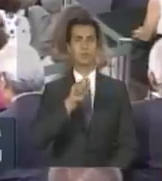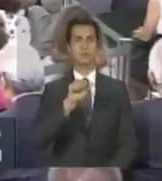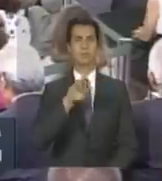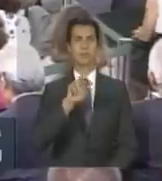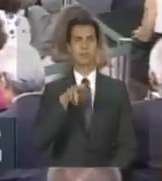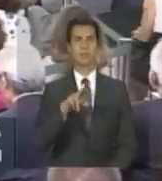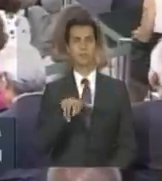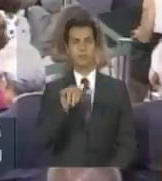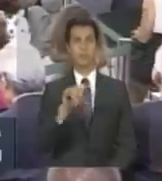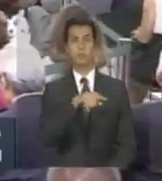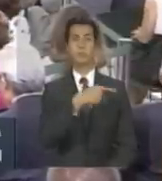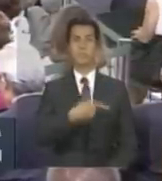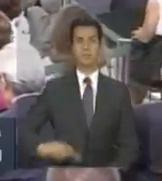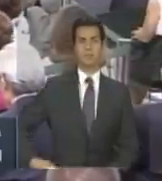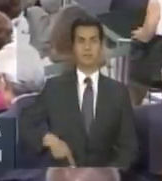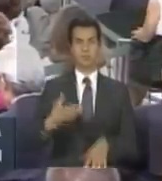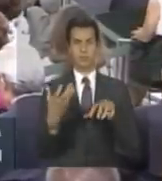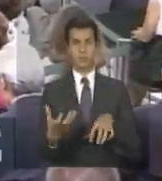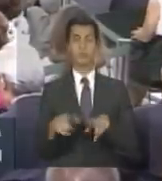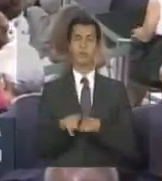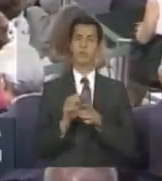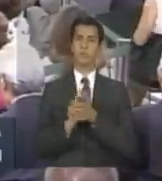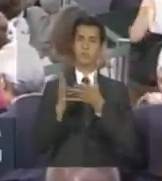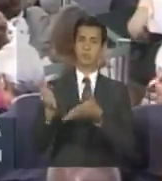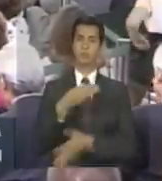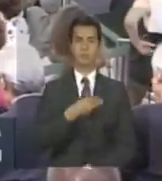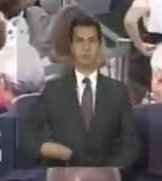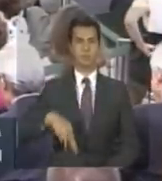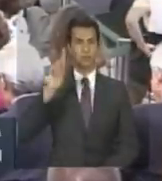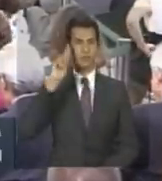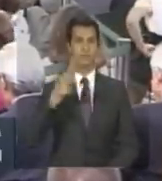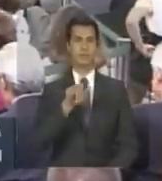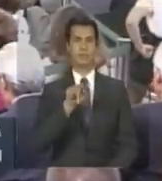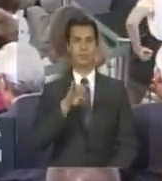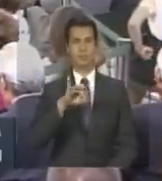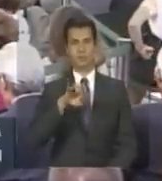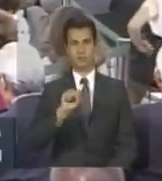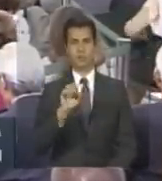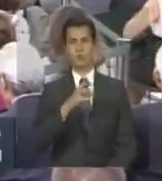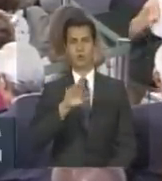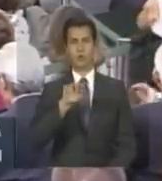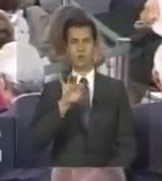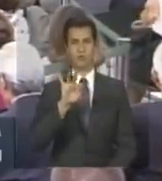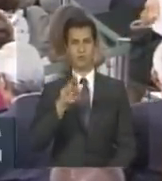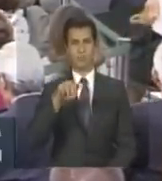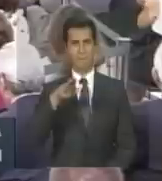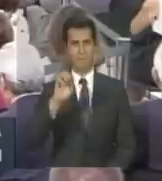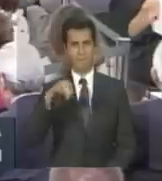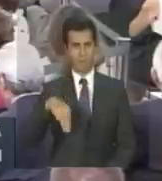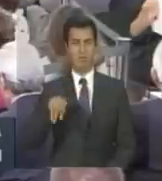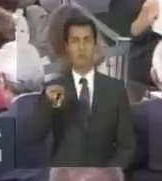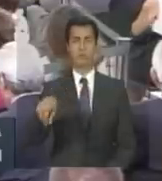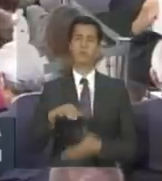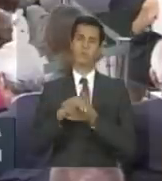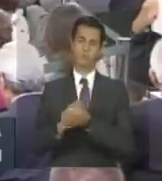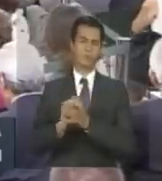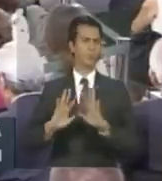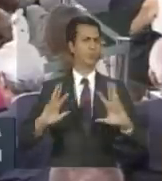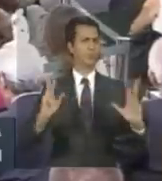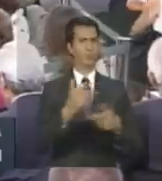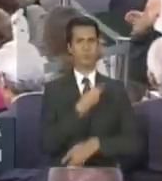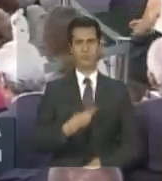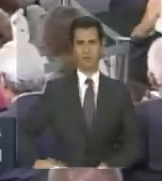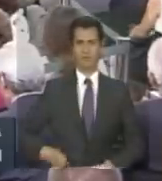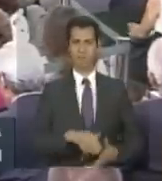Nacional, ministra-chefe da Casa Civil, Gleisi Hoffmann, em nome de quem eu cumprimento todos os ministros e parlamentares aqui